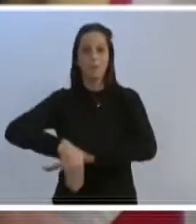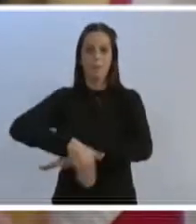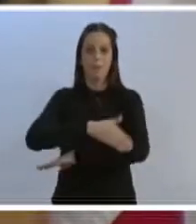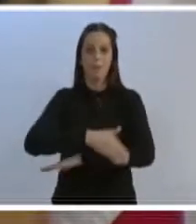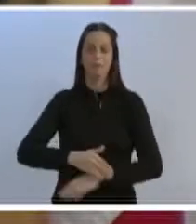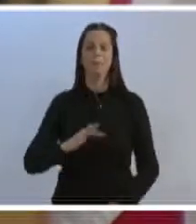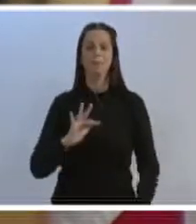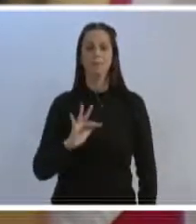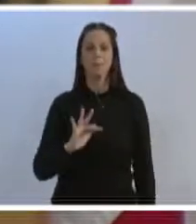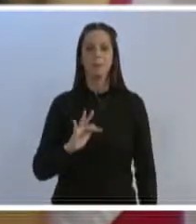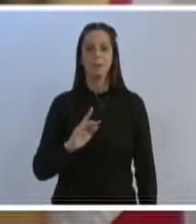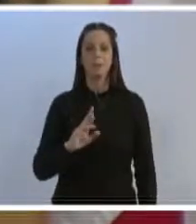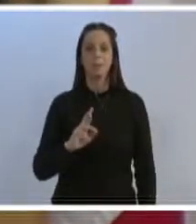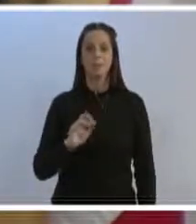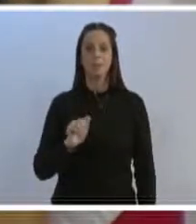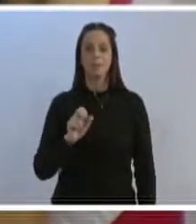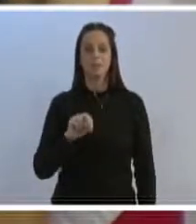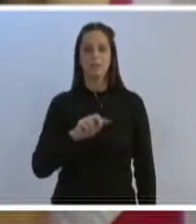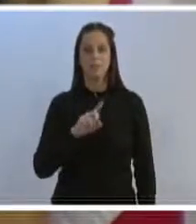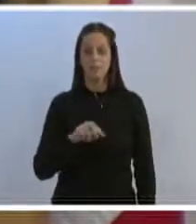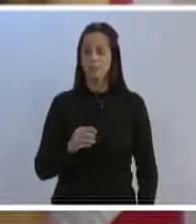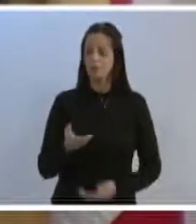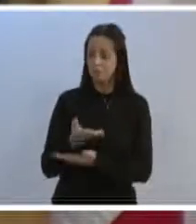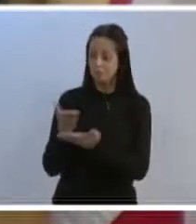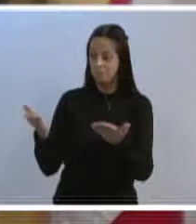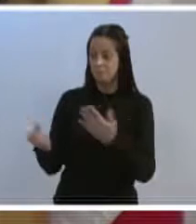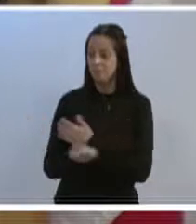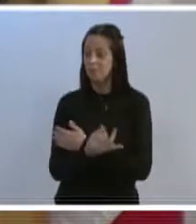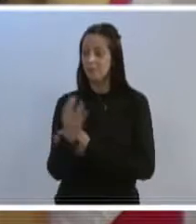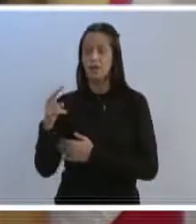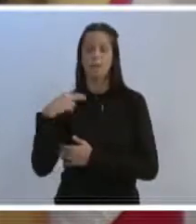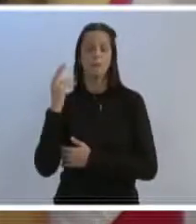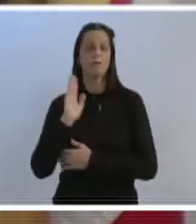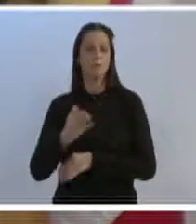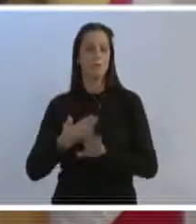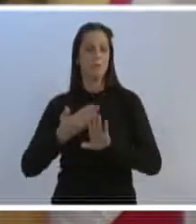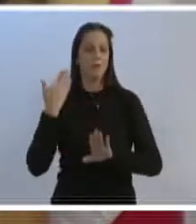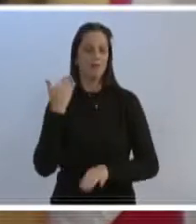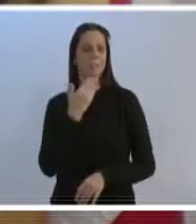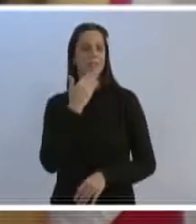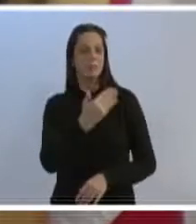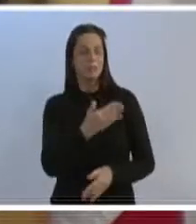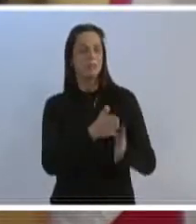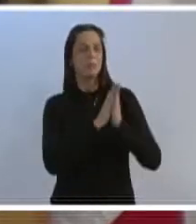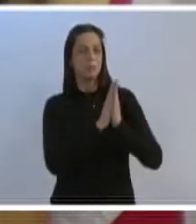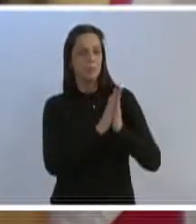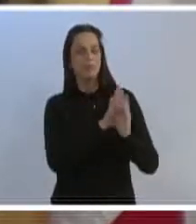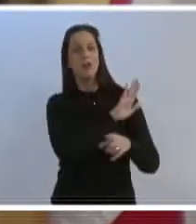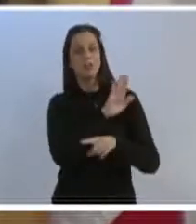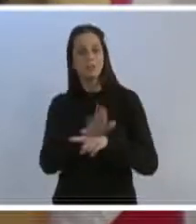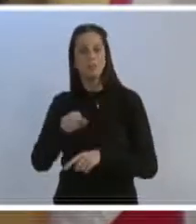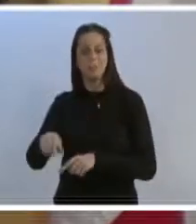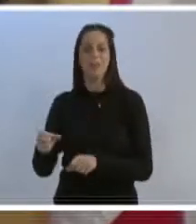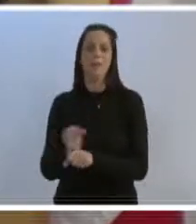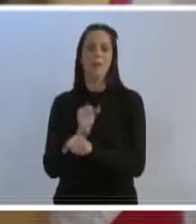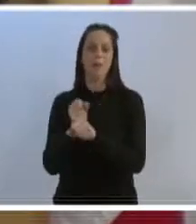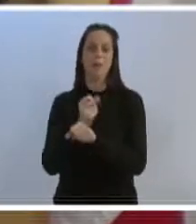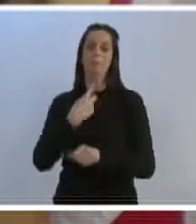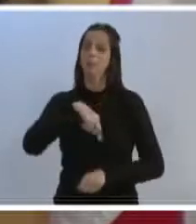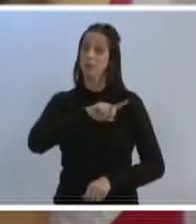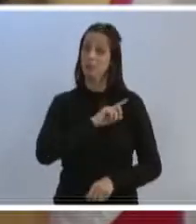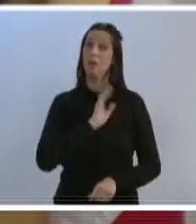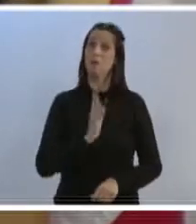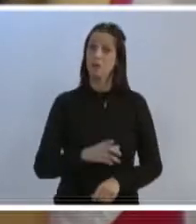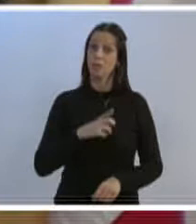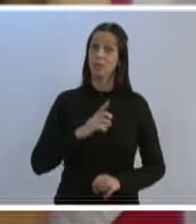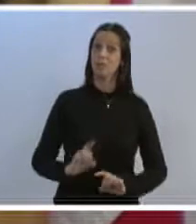obra que o número de vereadores pediram e nós tivemos o privilégio de estar ali visitando a comunidade ea